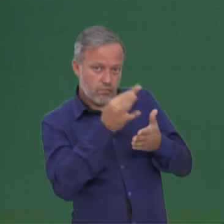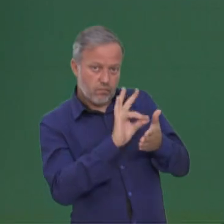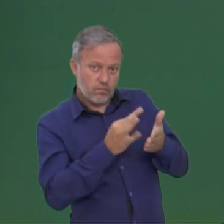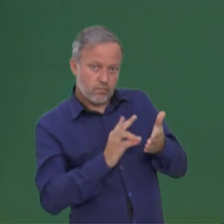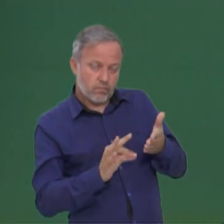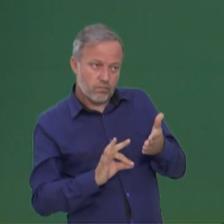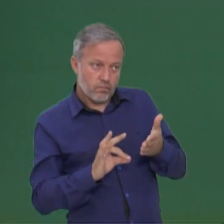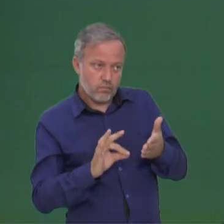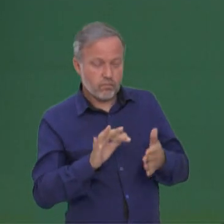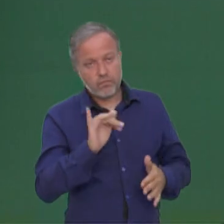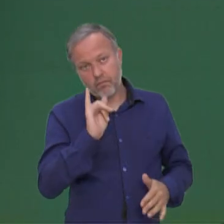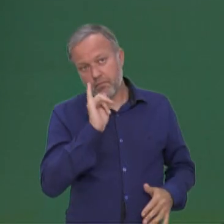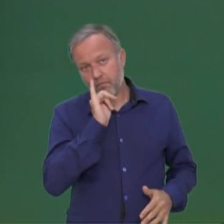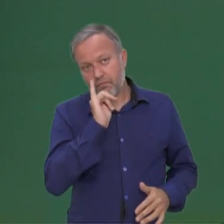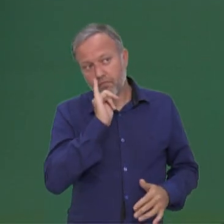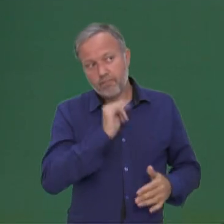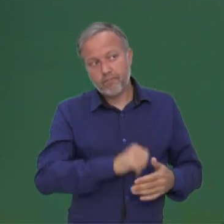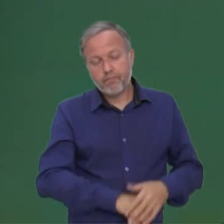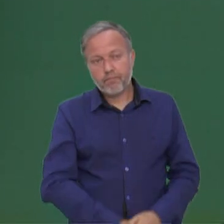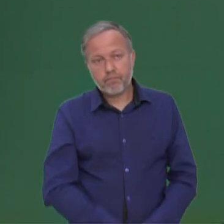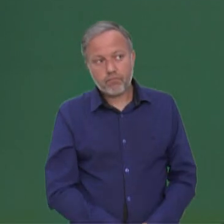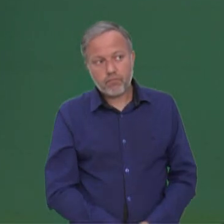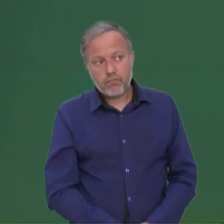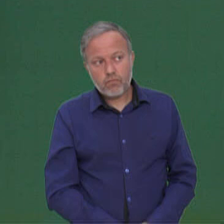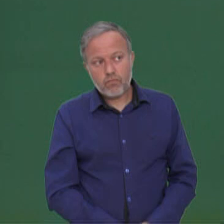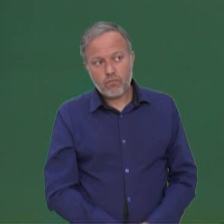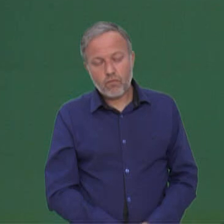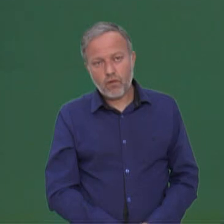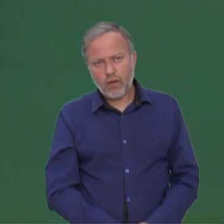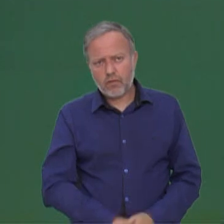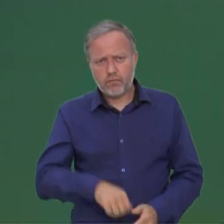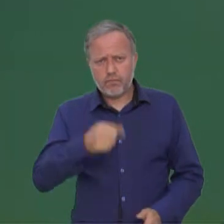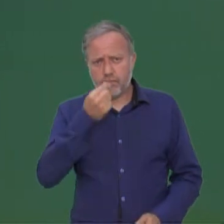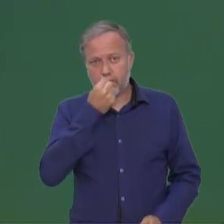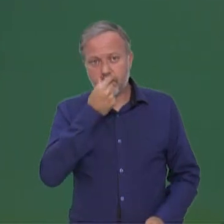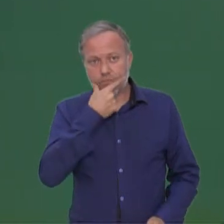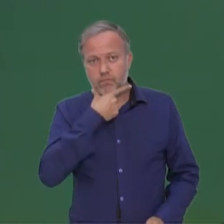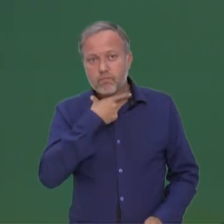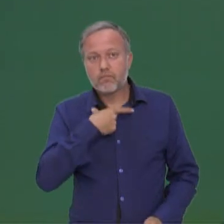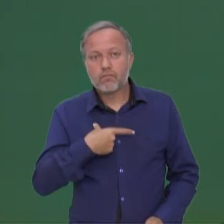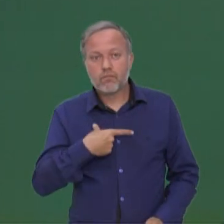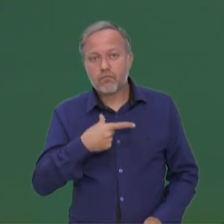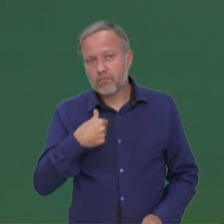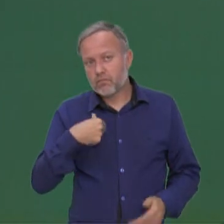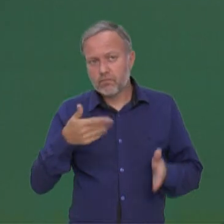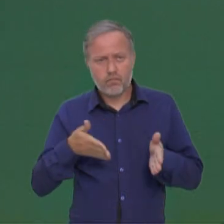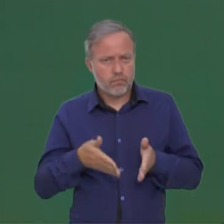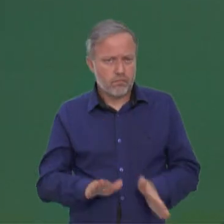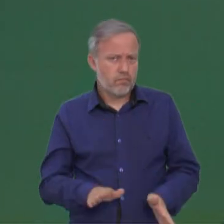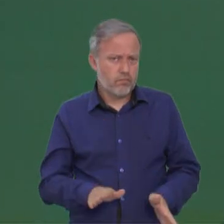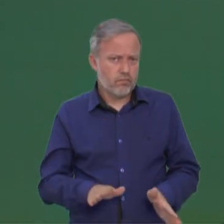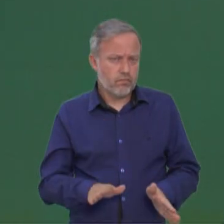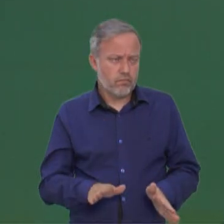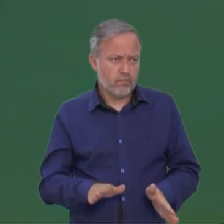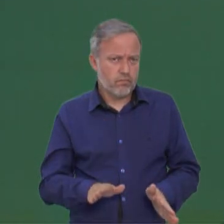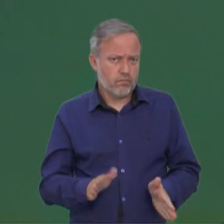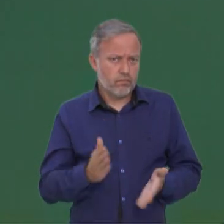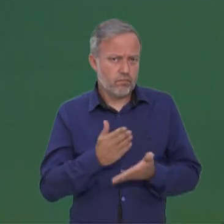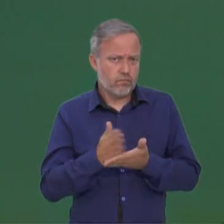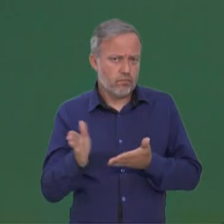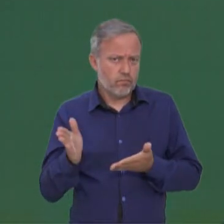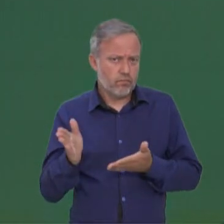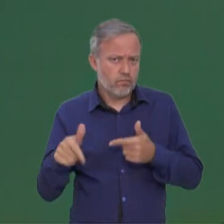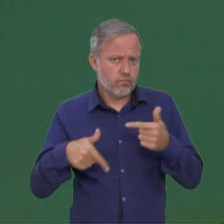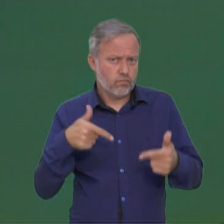se eu só dissesse assim, né? O Machado de Assis, ele nasceu, começou a